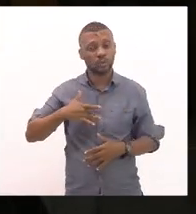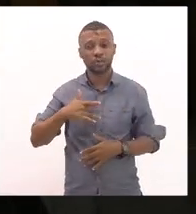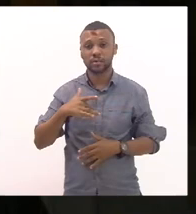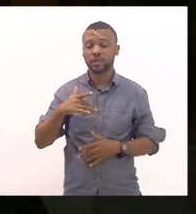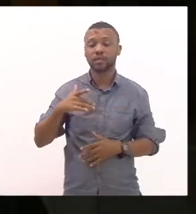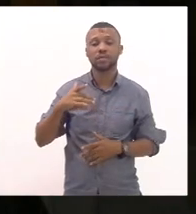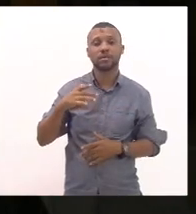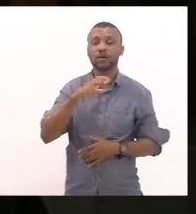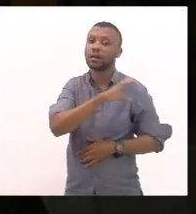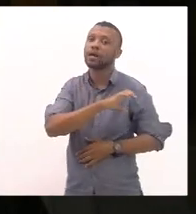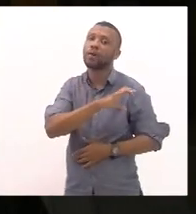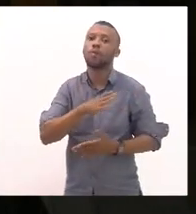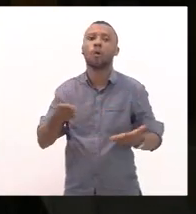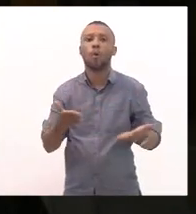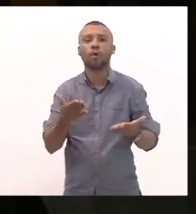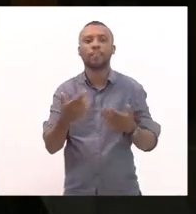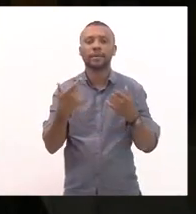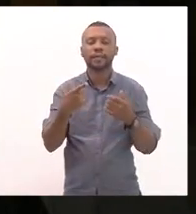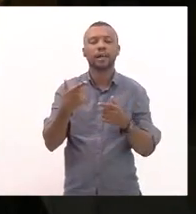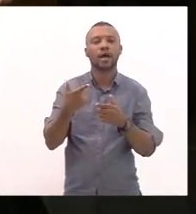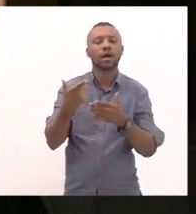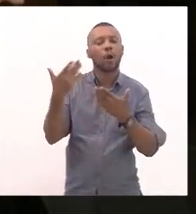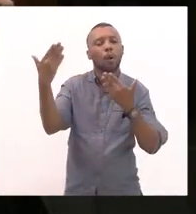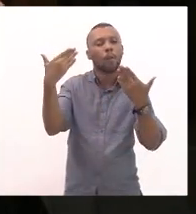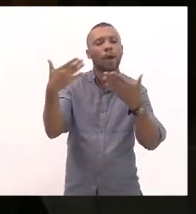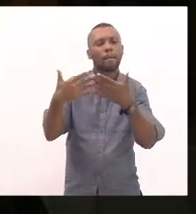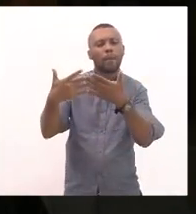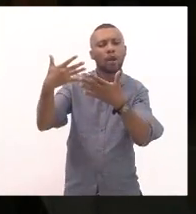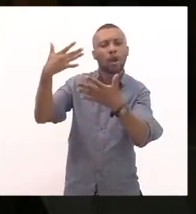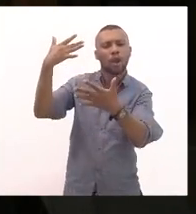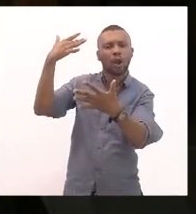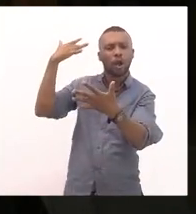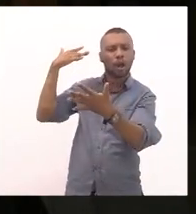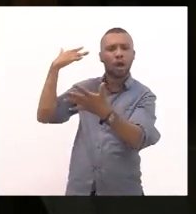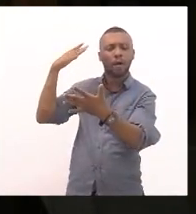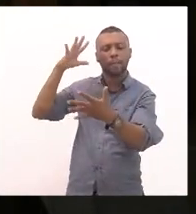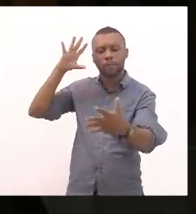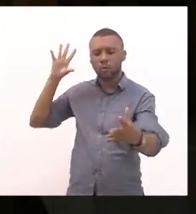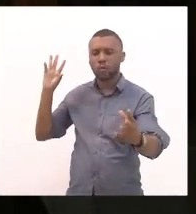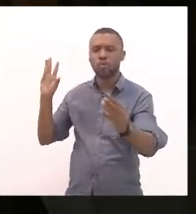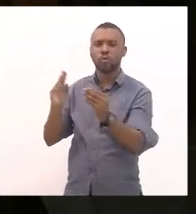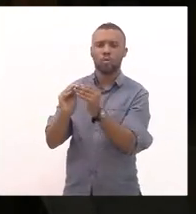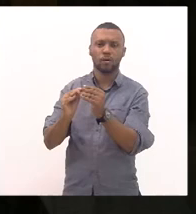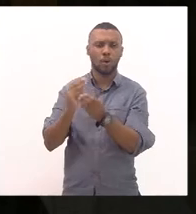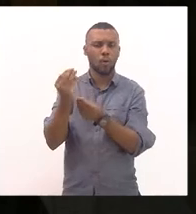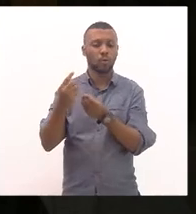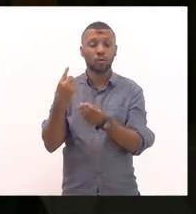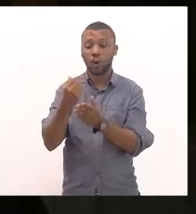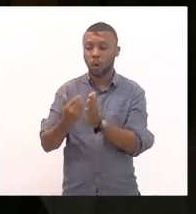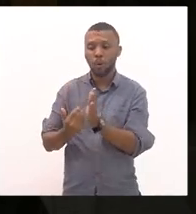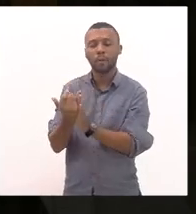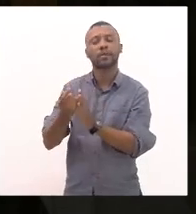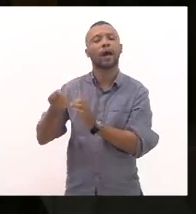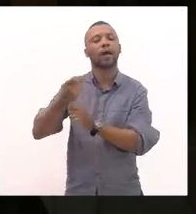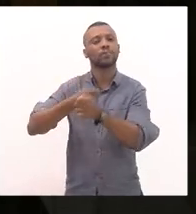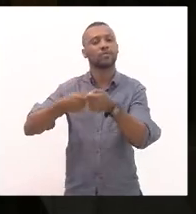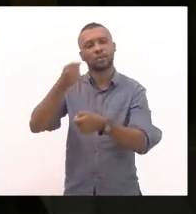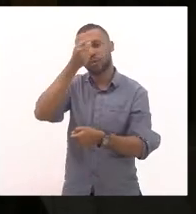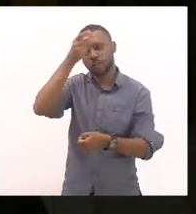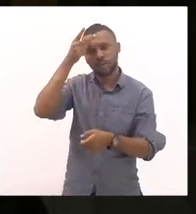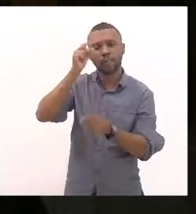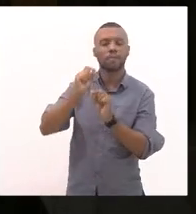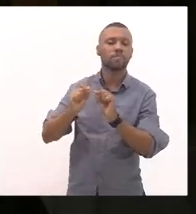hoje tu tem que te olhar lá para trás para ver como nós pegamos o município